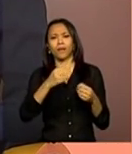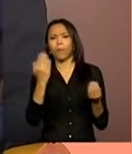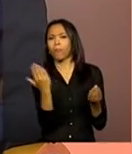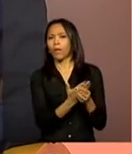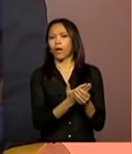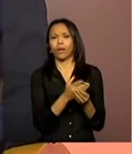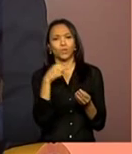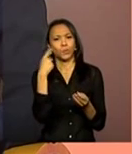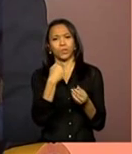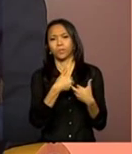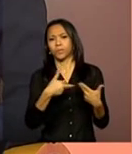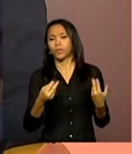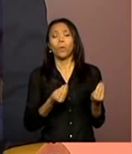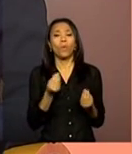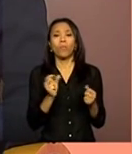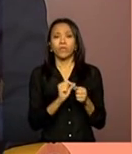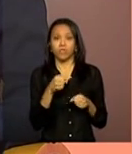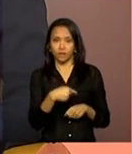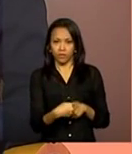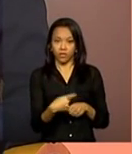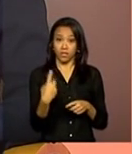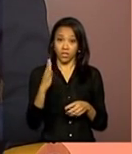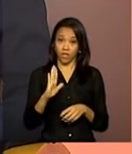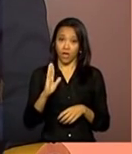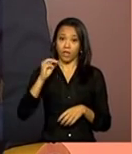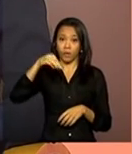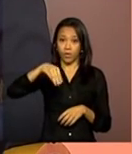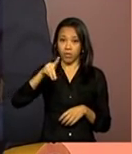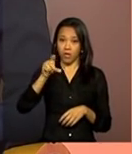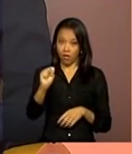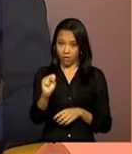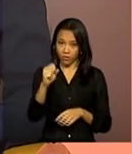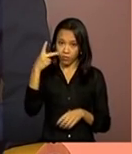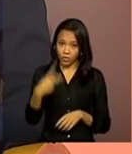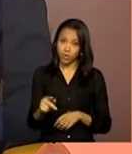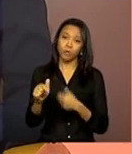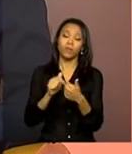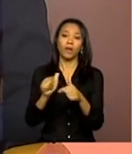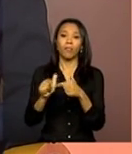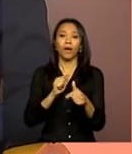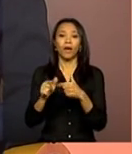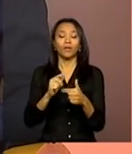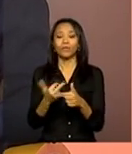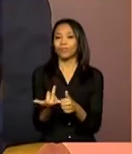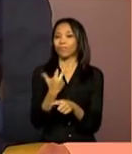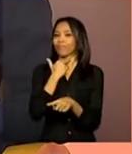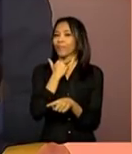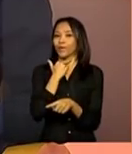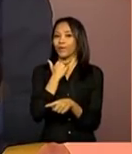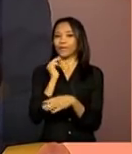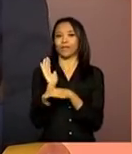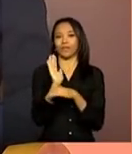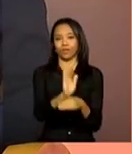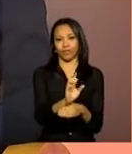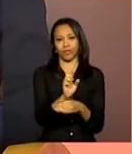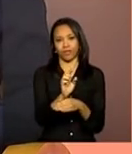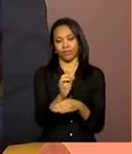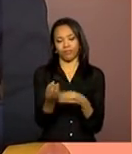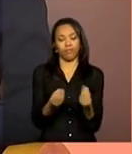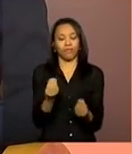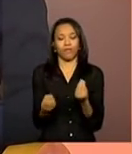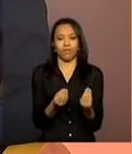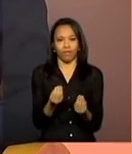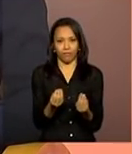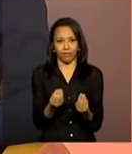atuar já que segundo o MDS nas suas atribuições veta a atuação para atender esses órgãos